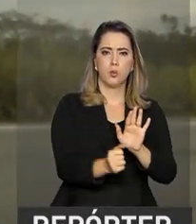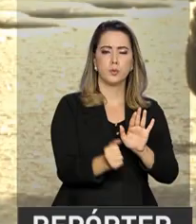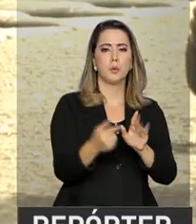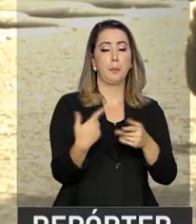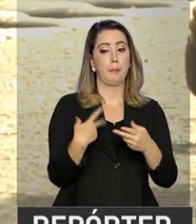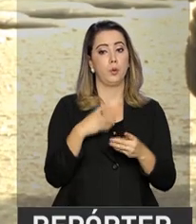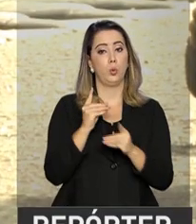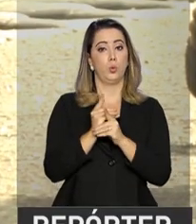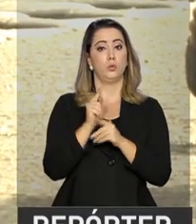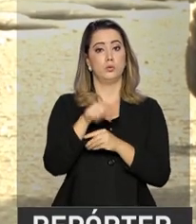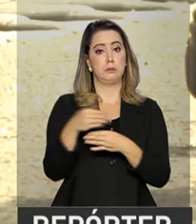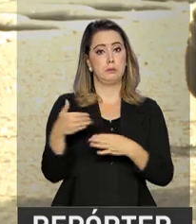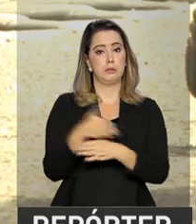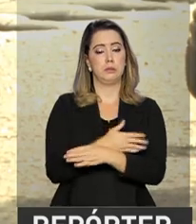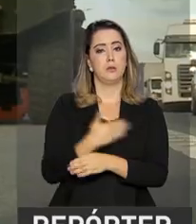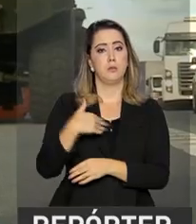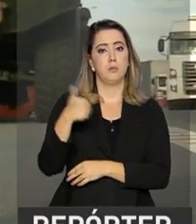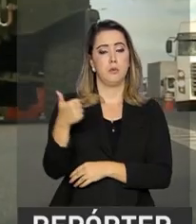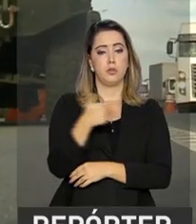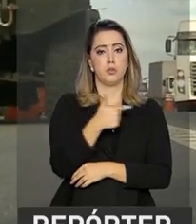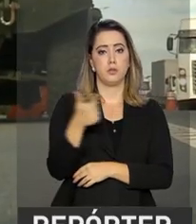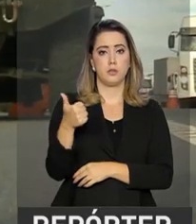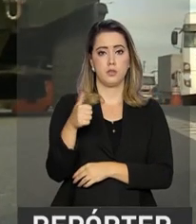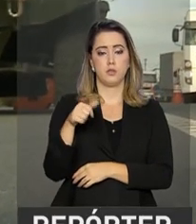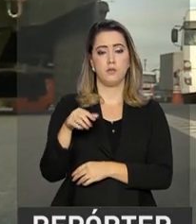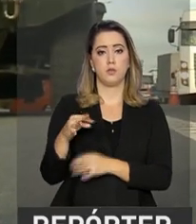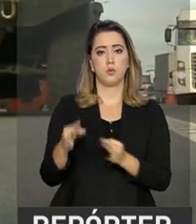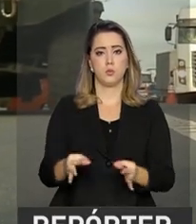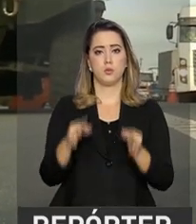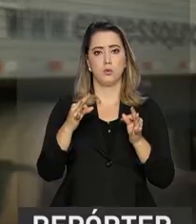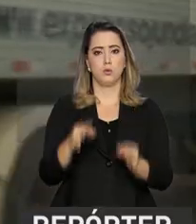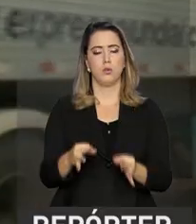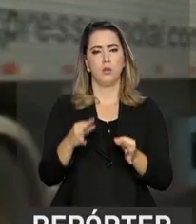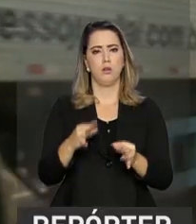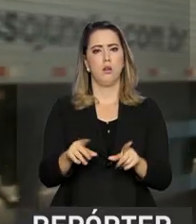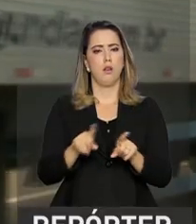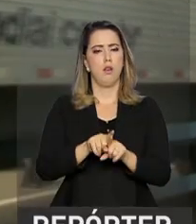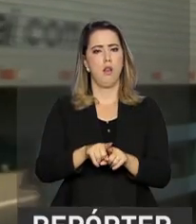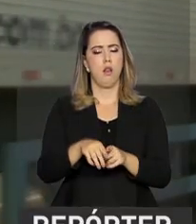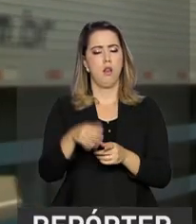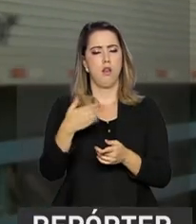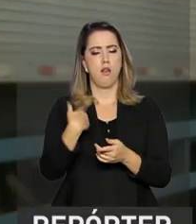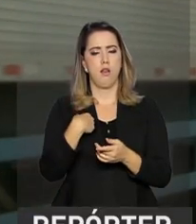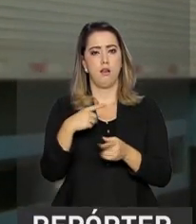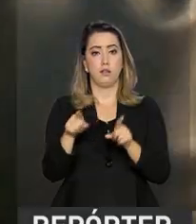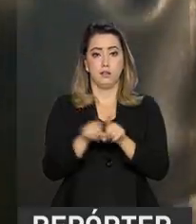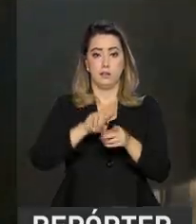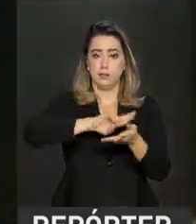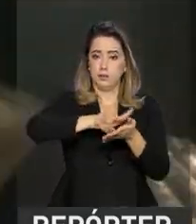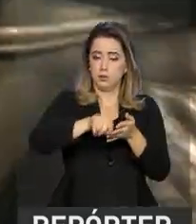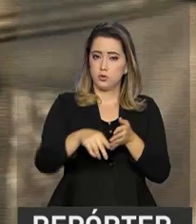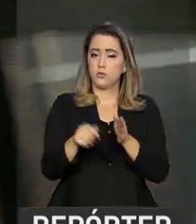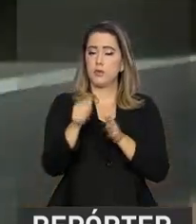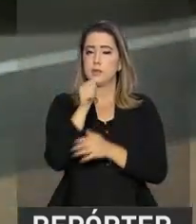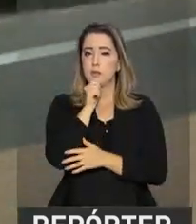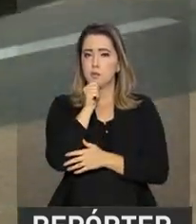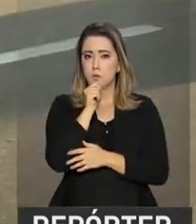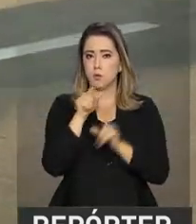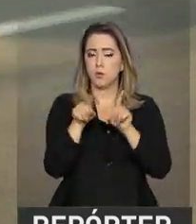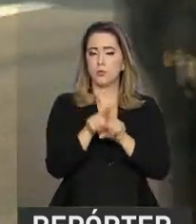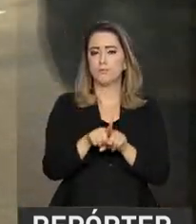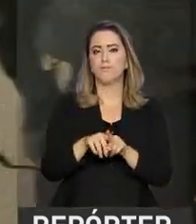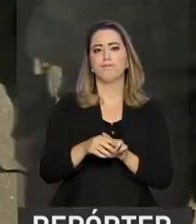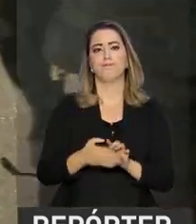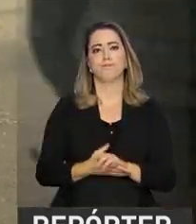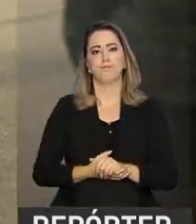de fronteira mais de 121 toneladas de maconha e 2,5 toneladas de cocaína e crack entre 10 de julho e 3